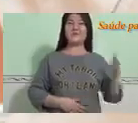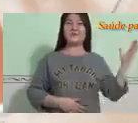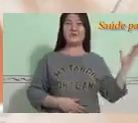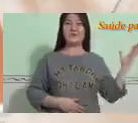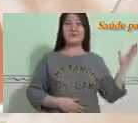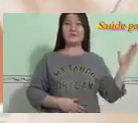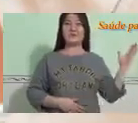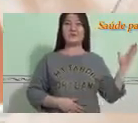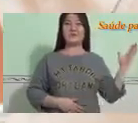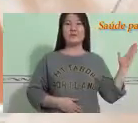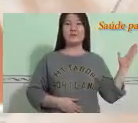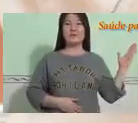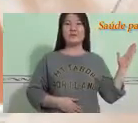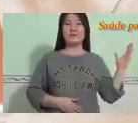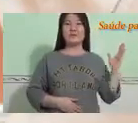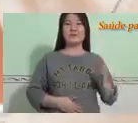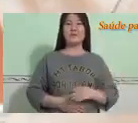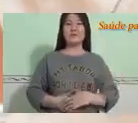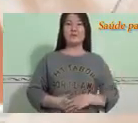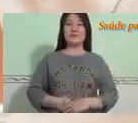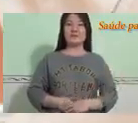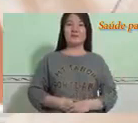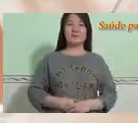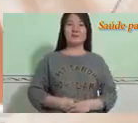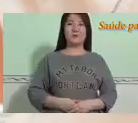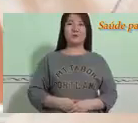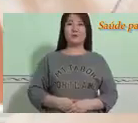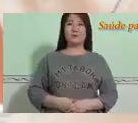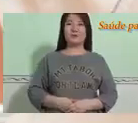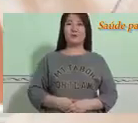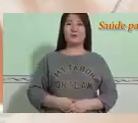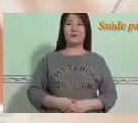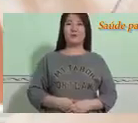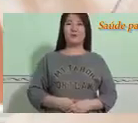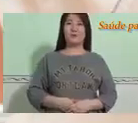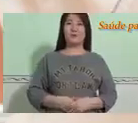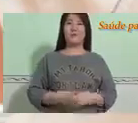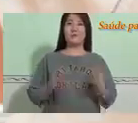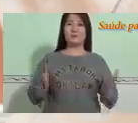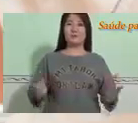crescer, o que pode ser resolvido com algumas sessões de tratamento.